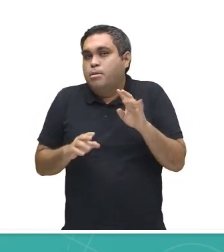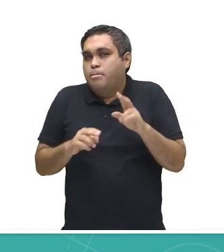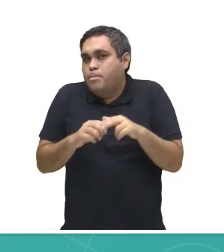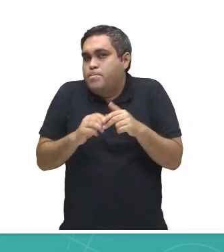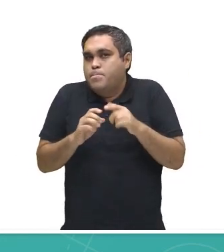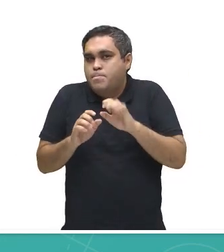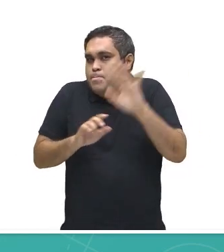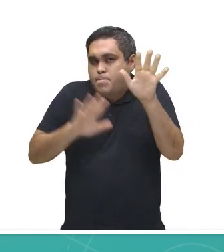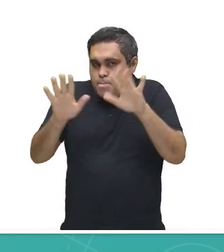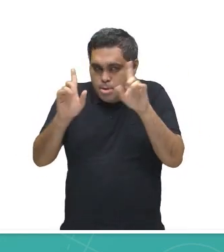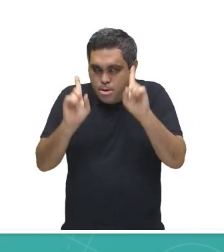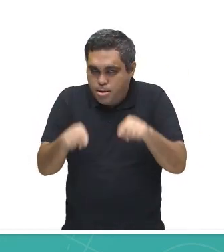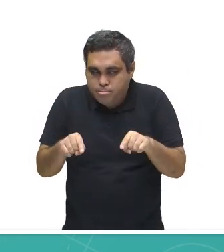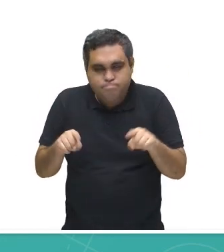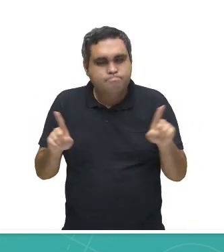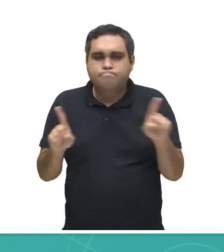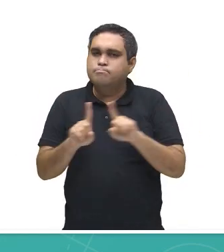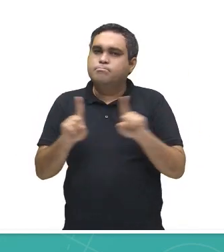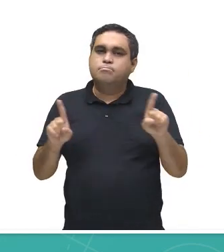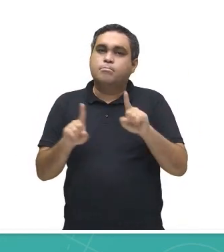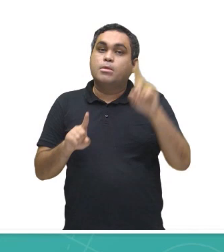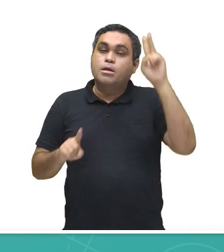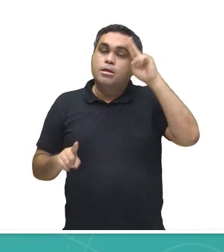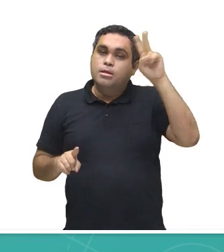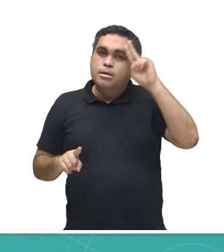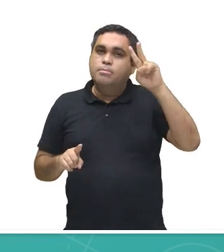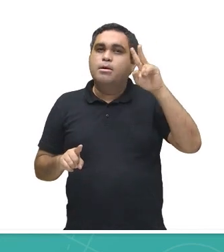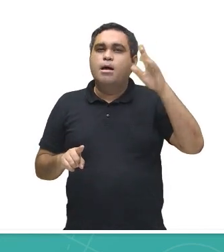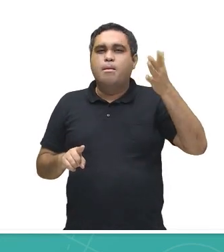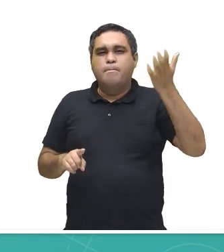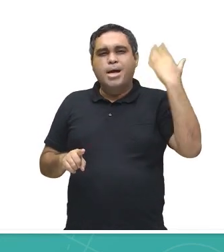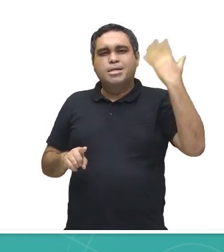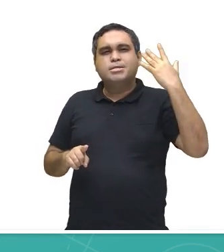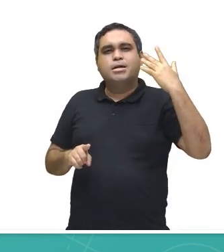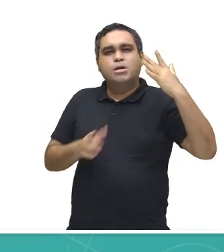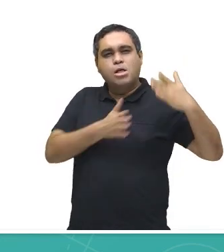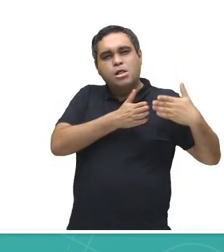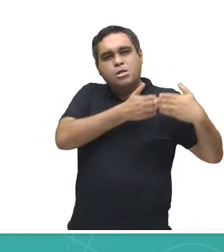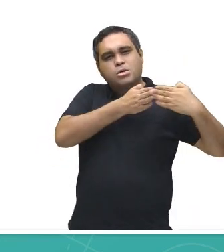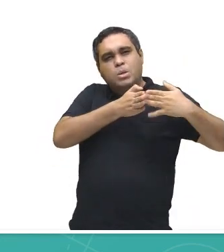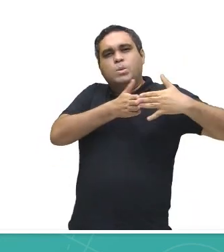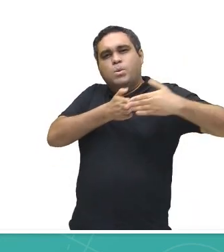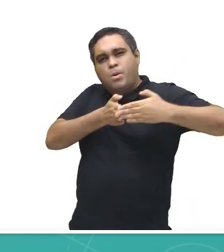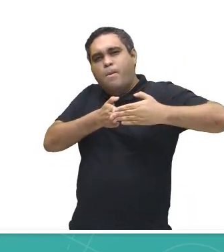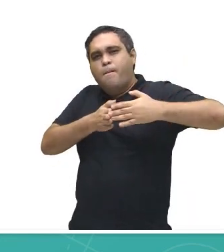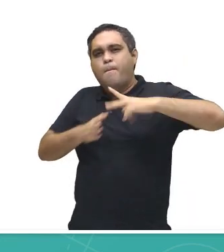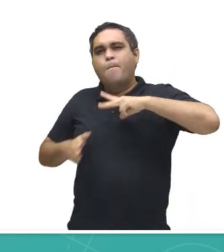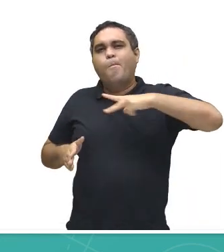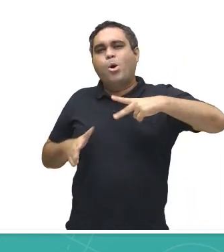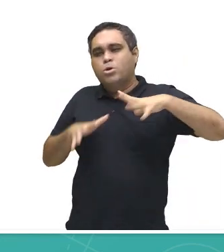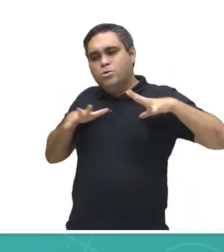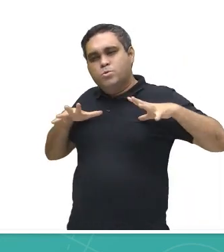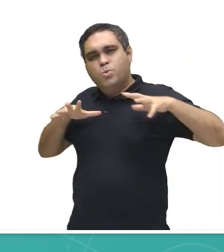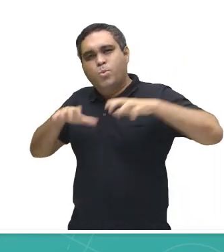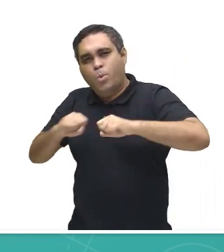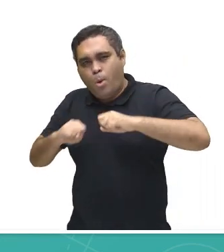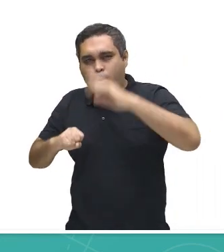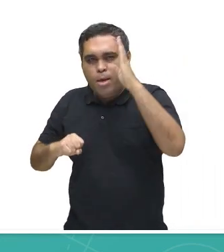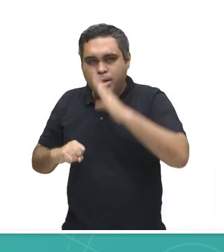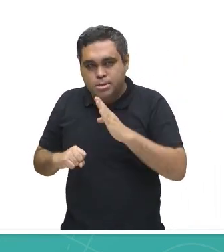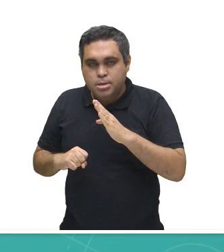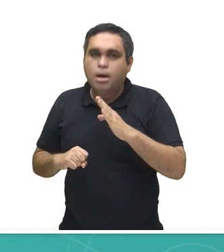nosso país ele tem. Lembre-se da época da colonização também no nosso país. Tudo isso reflete